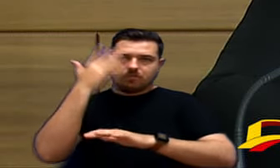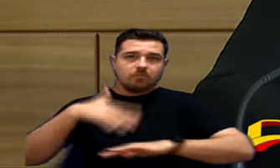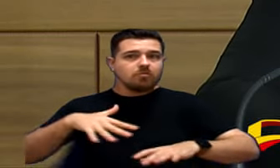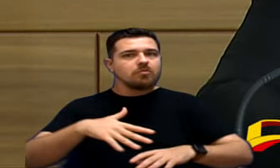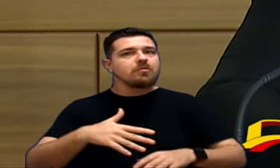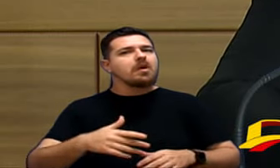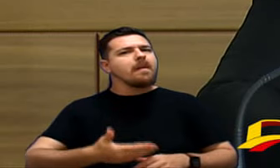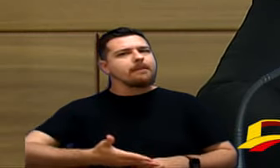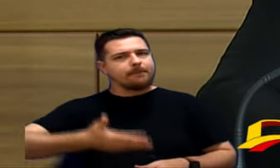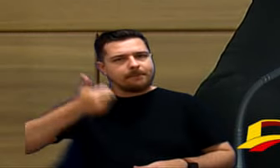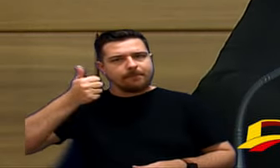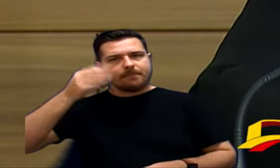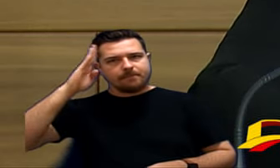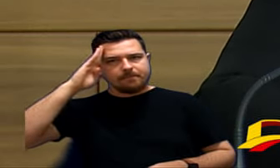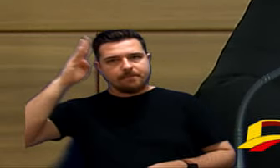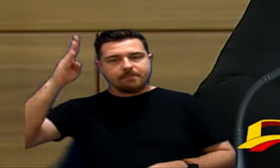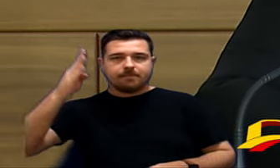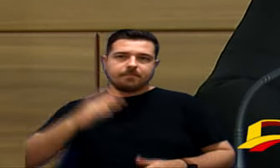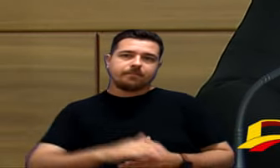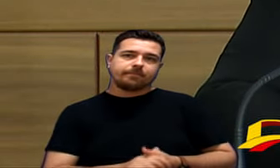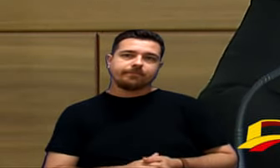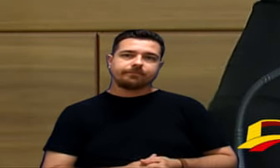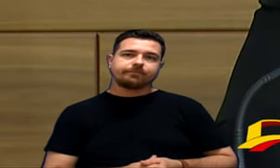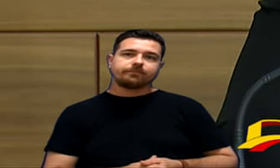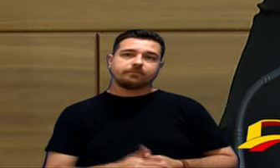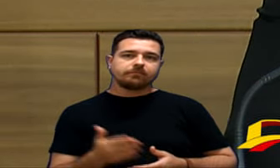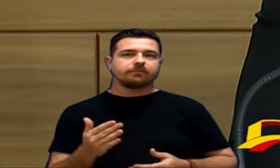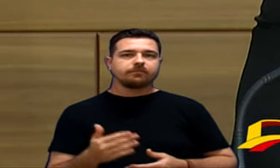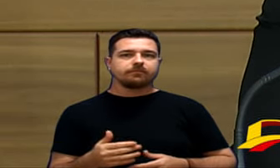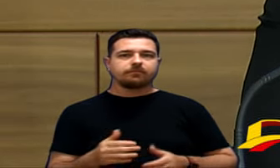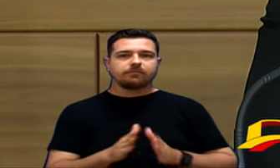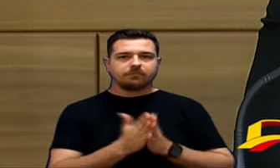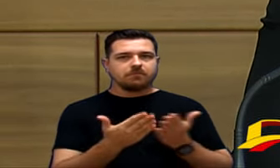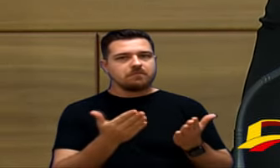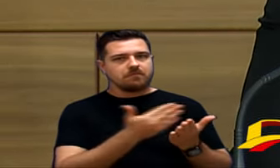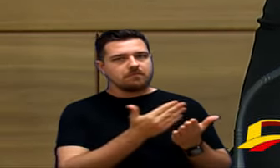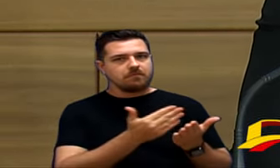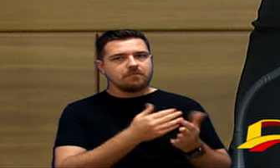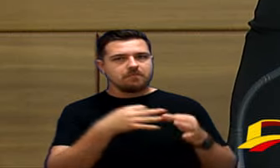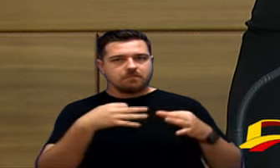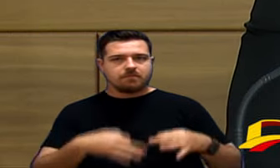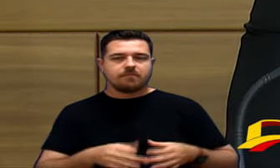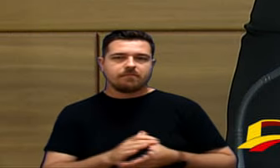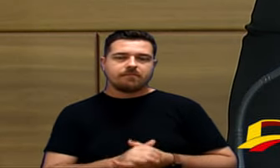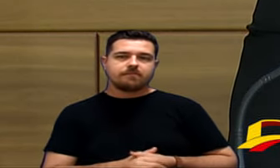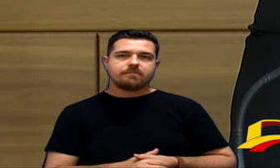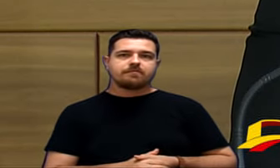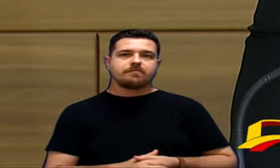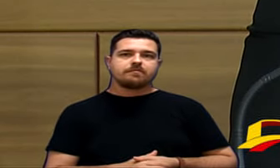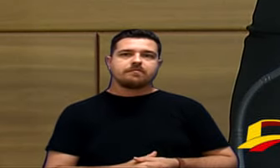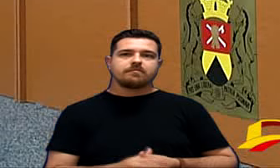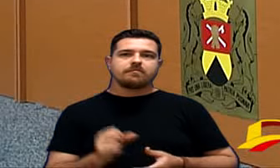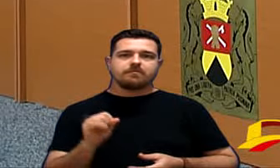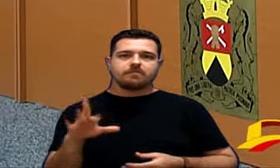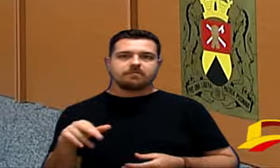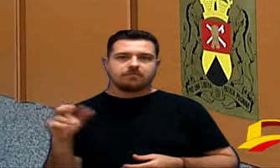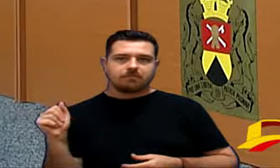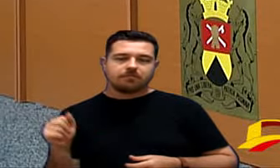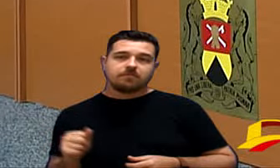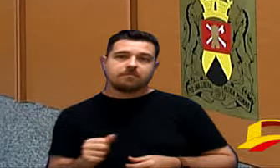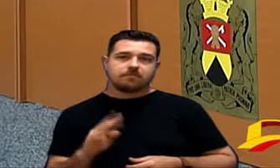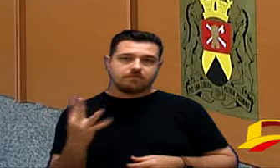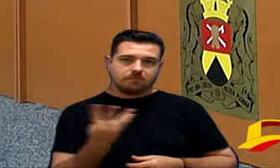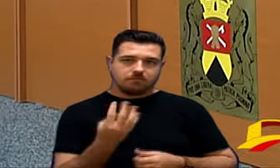ela é fundamental comprovadamente na literatura perfeito Obrigada essas quatro